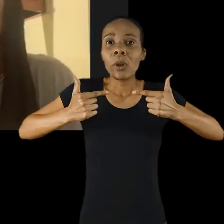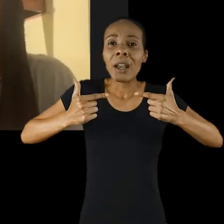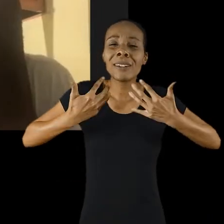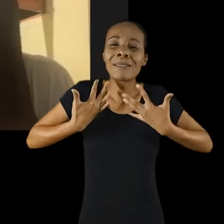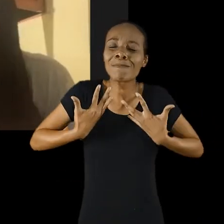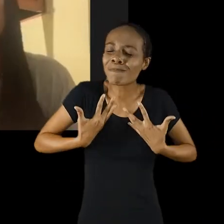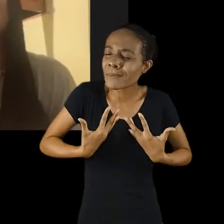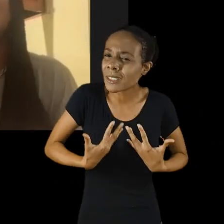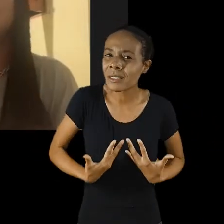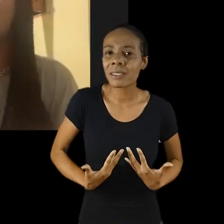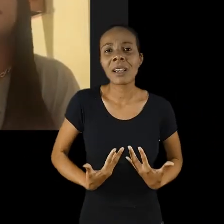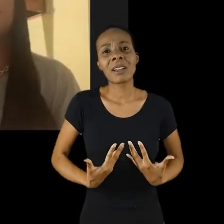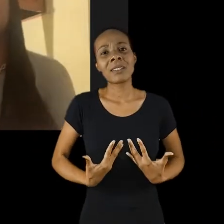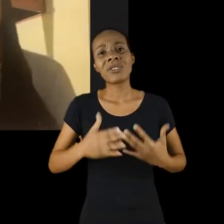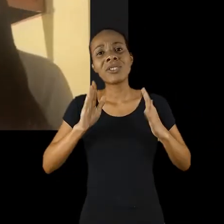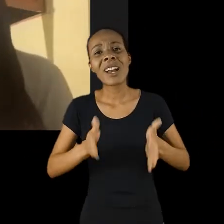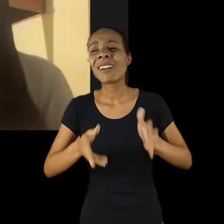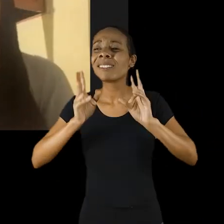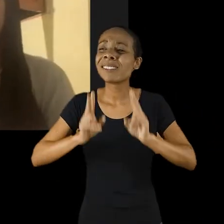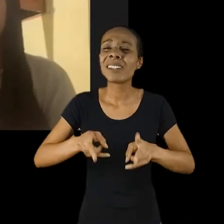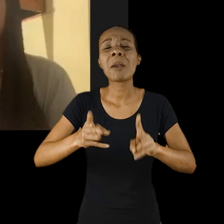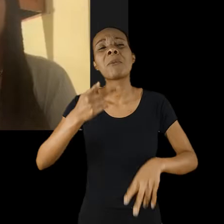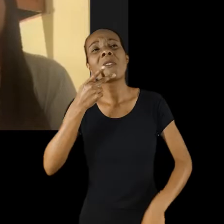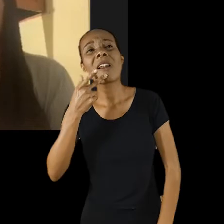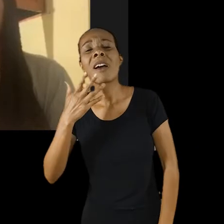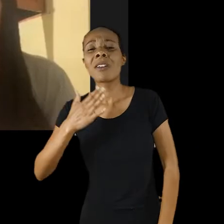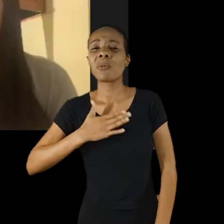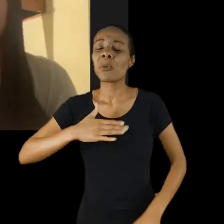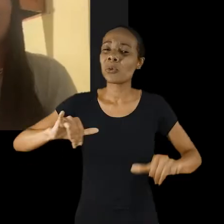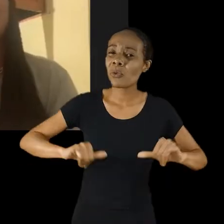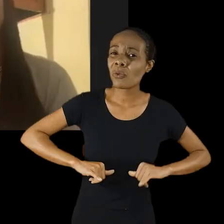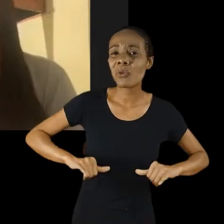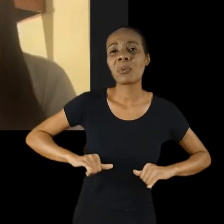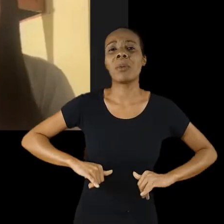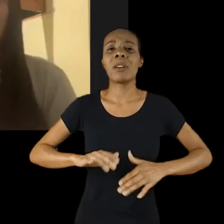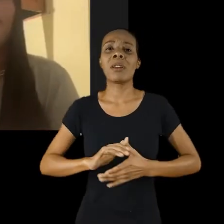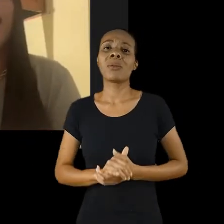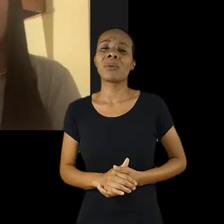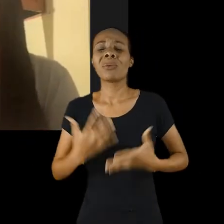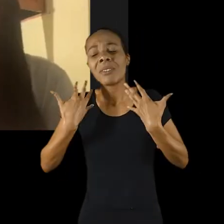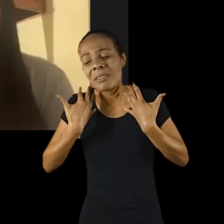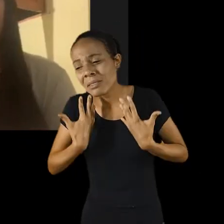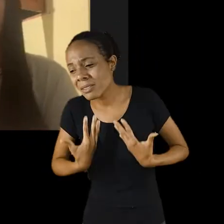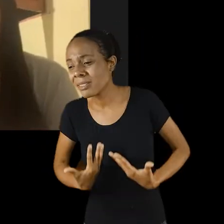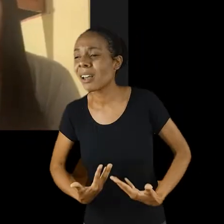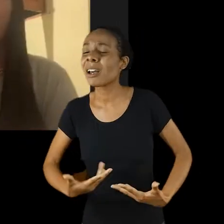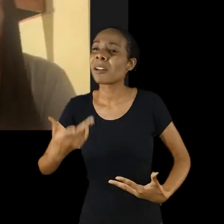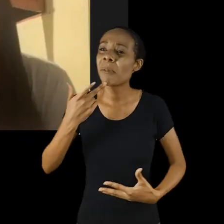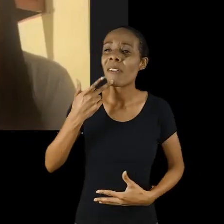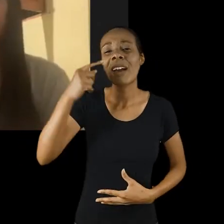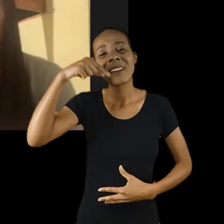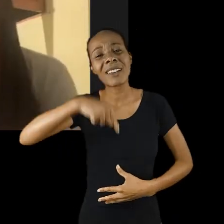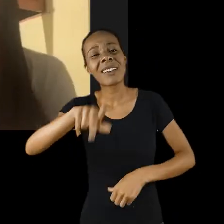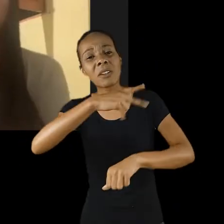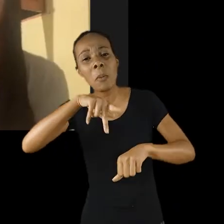sabe? Eu estou cansada de ser chamada só para falar das minhas dores, sabe? Eu estou cansada de somente ter que falar porque esse país é o país